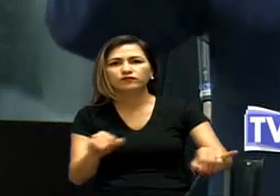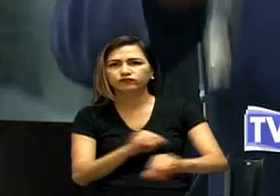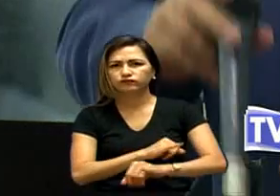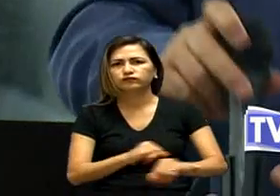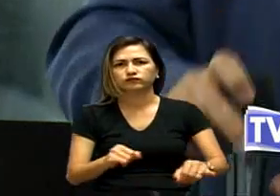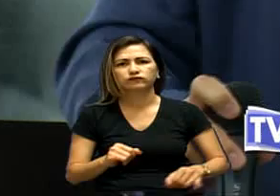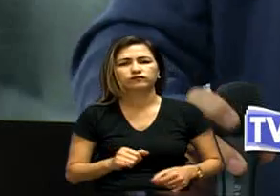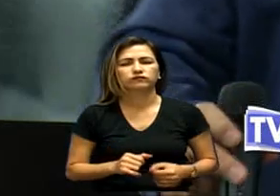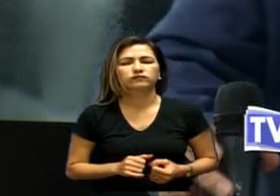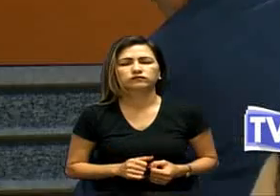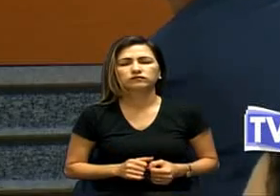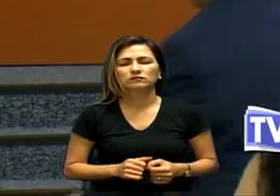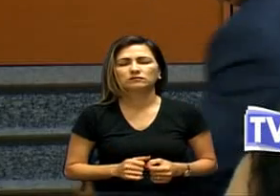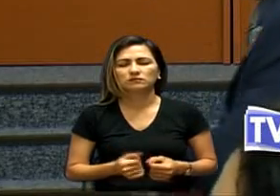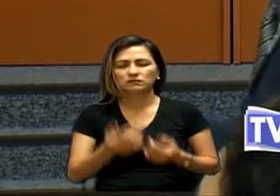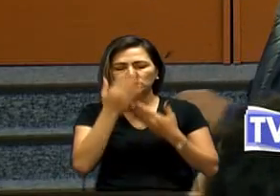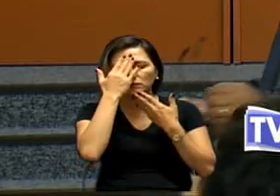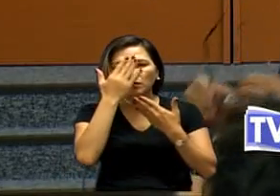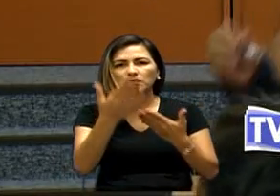obrigado.